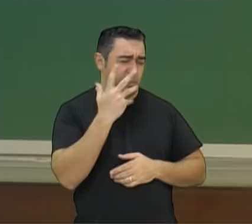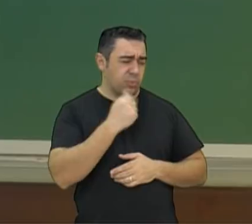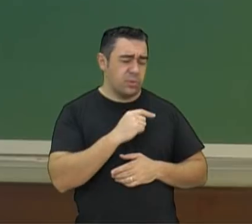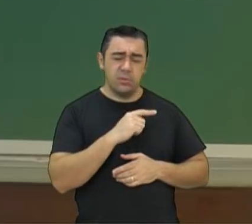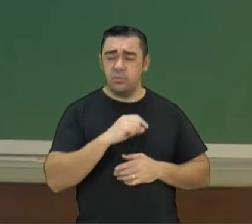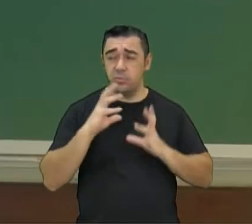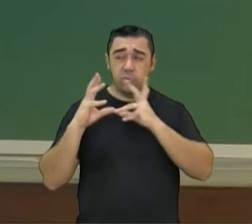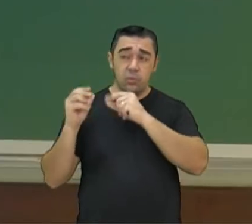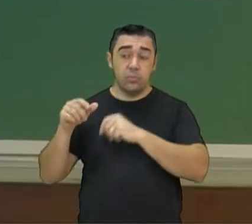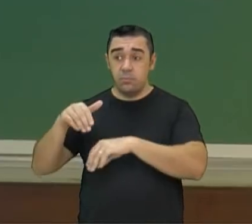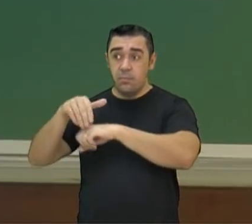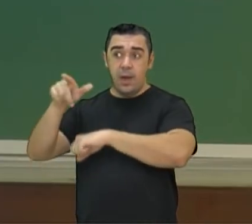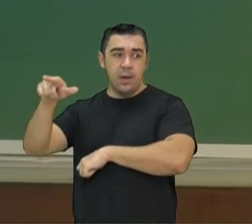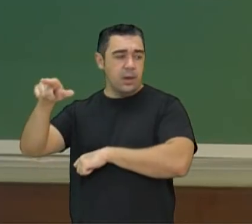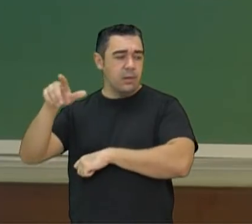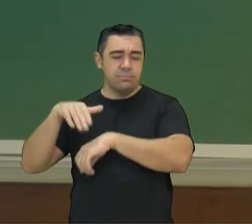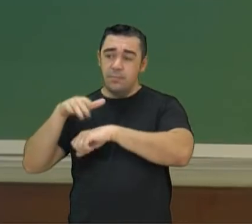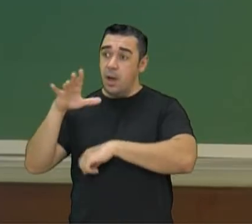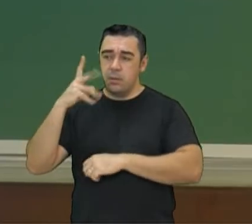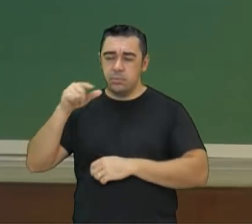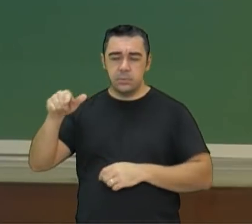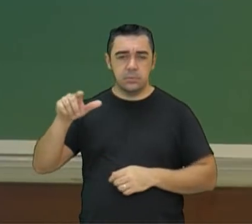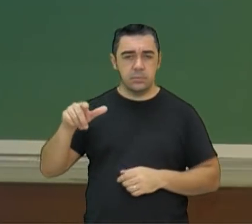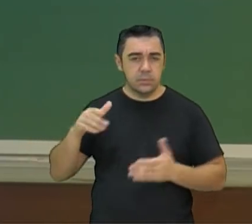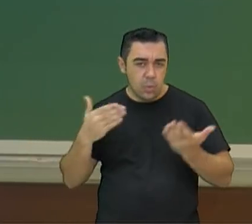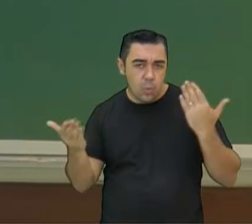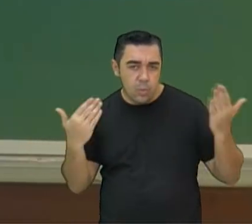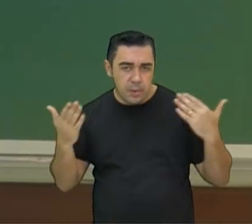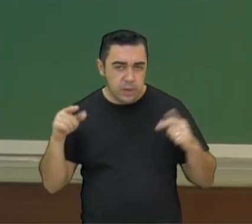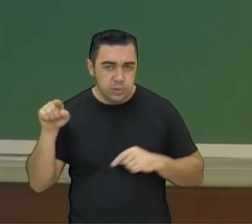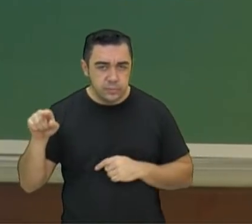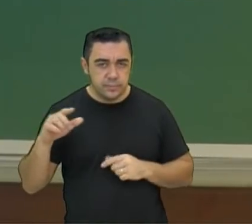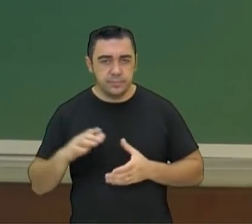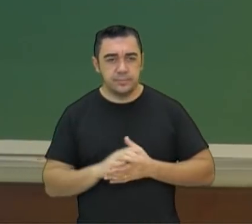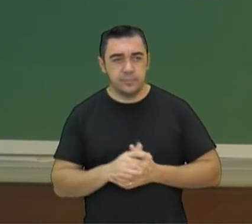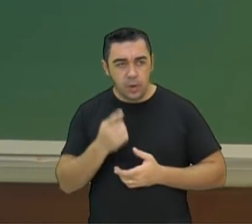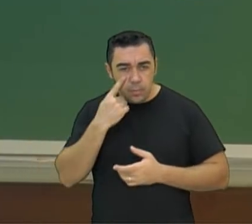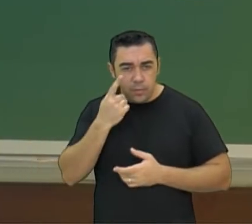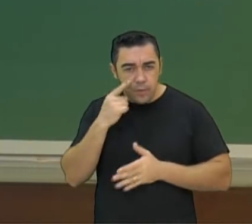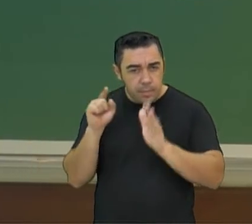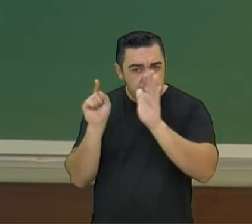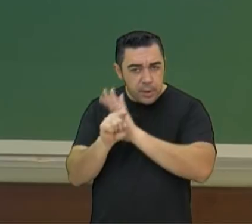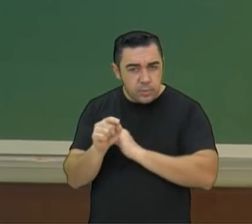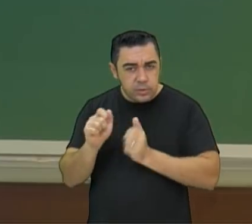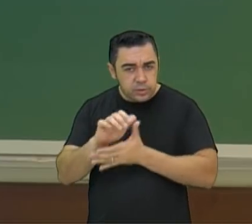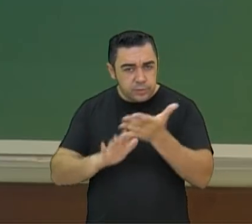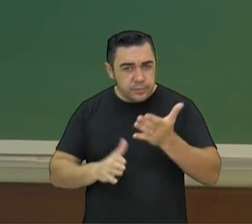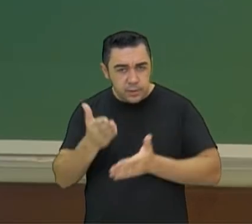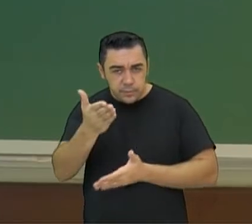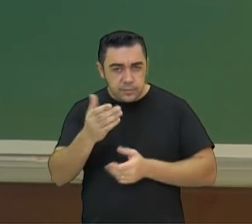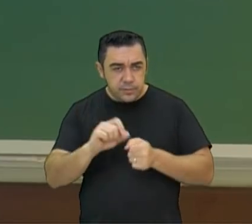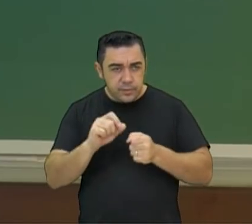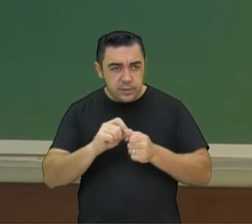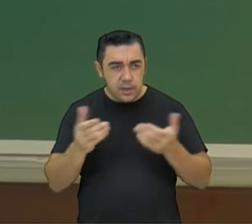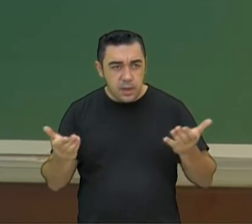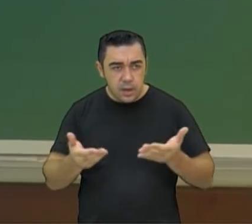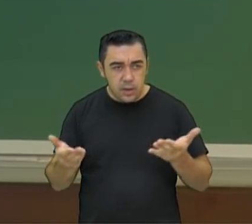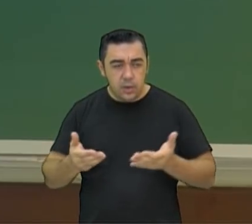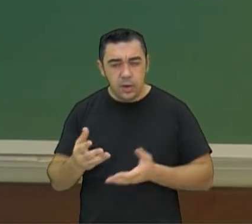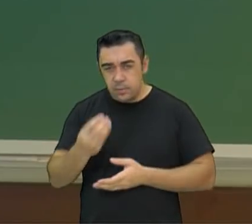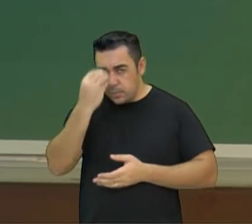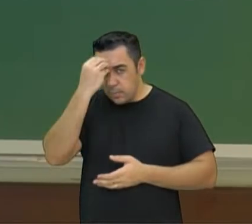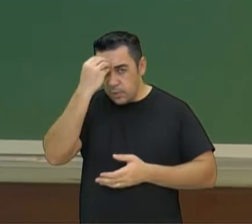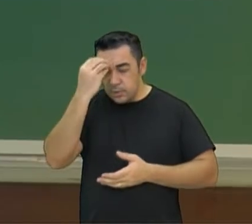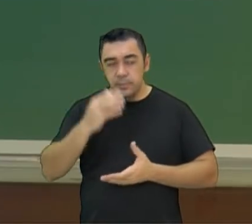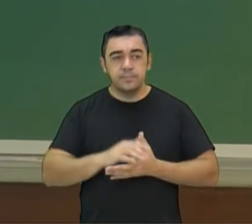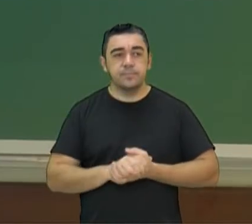Então quando se trata de relativo, comparação é com todos, ok? Então vamos ver lá agora os exercícios para vocês fazerem, para